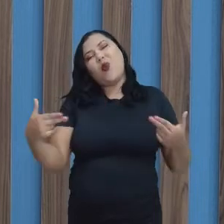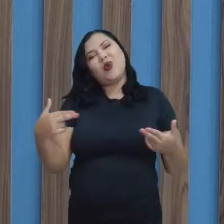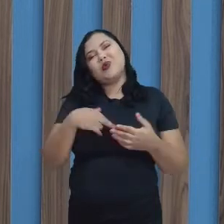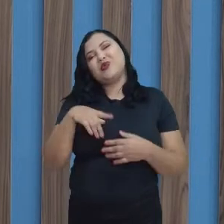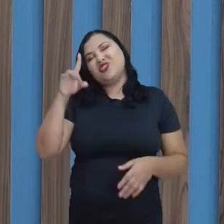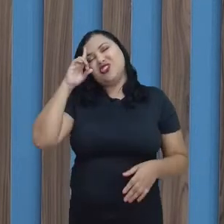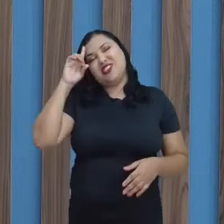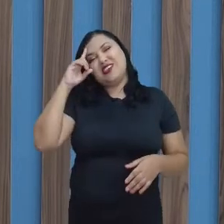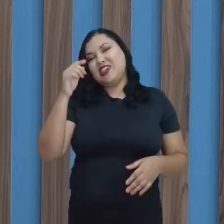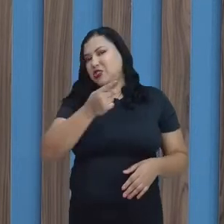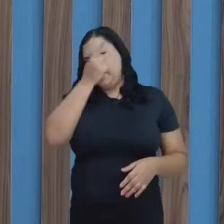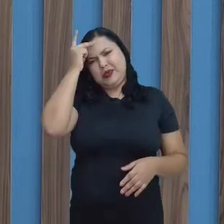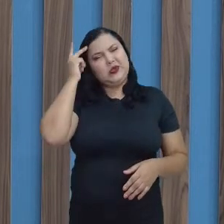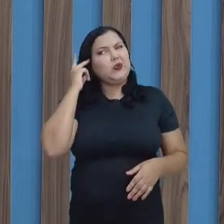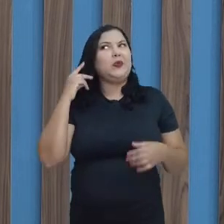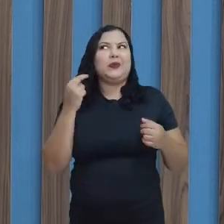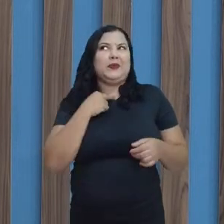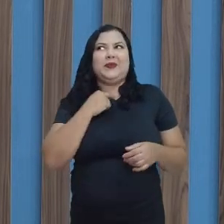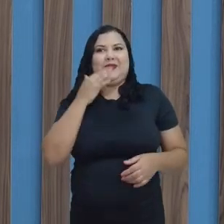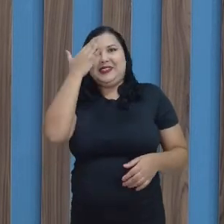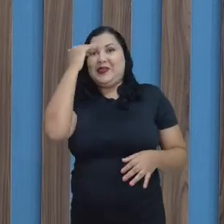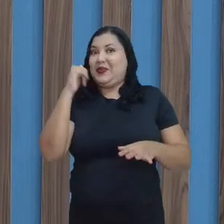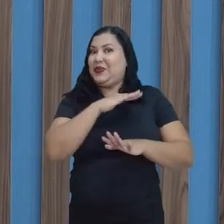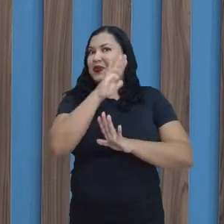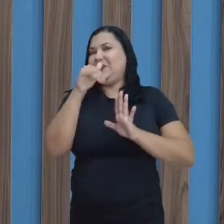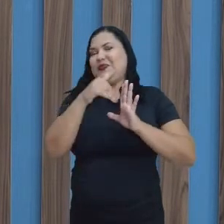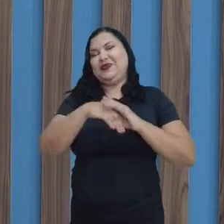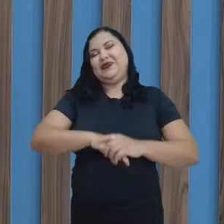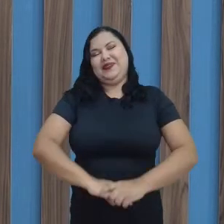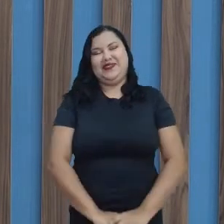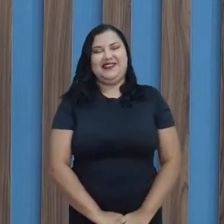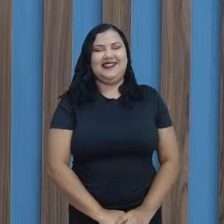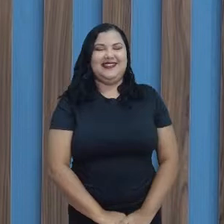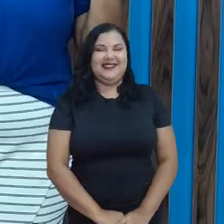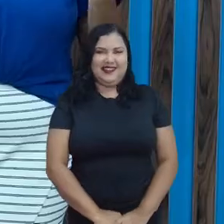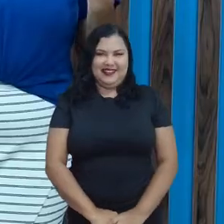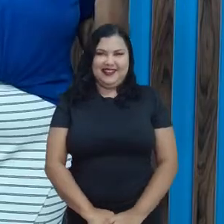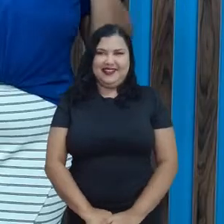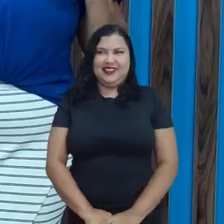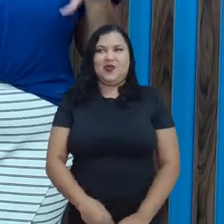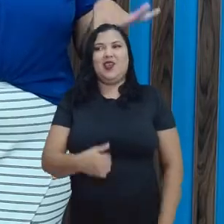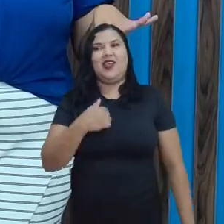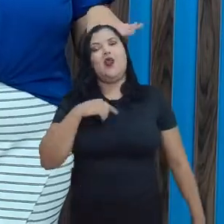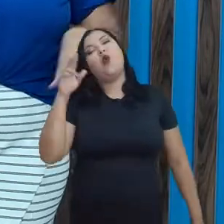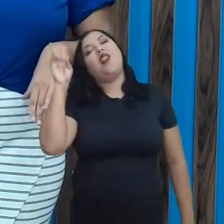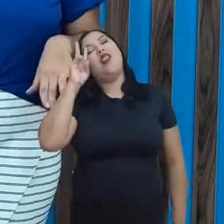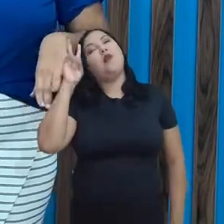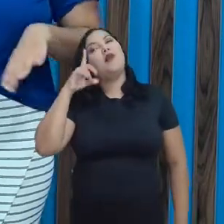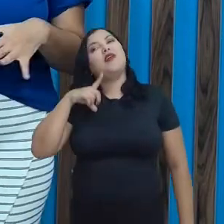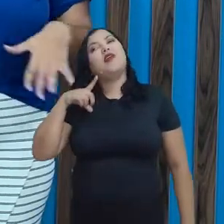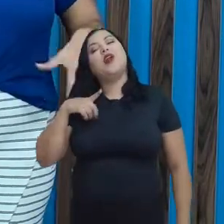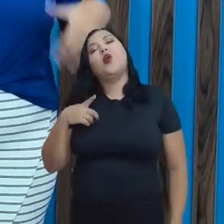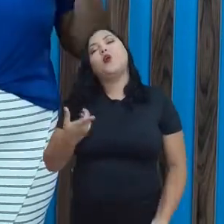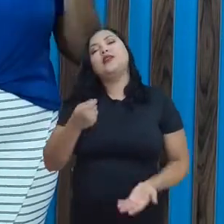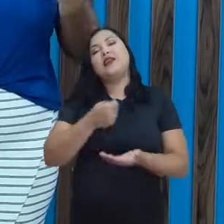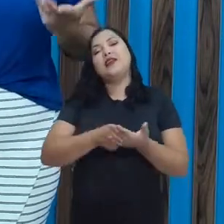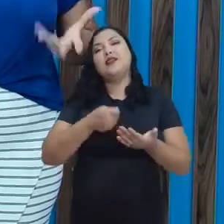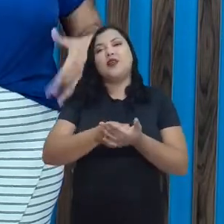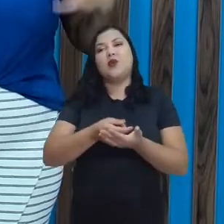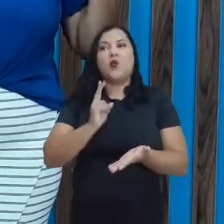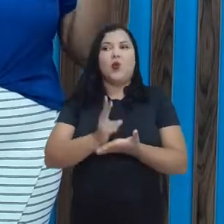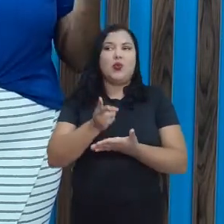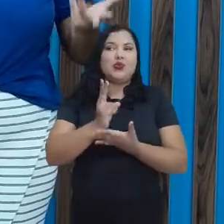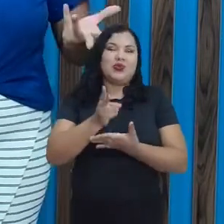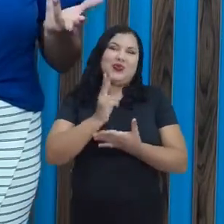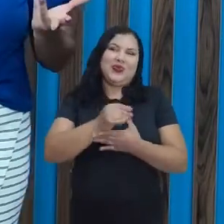Nem todo mundo pode saber essas informações. Mesmo. Eu lembro que eu tentei manter vários diários, porém não tenho a disciplina necessária